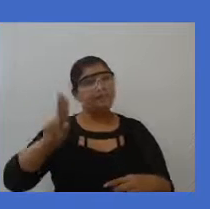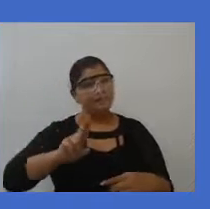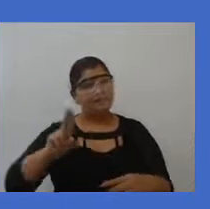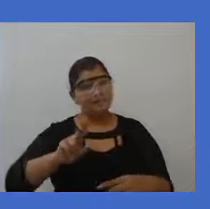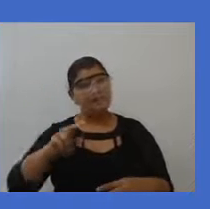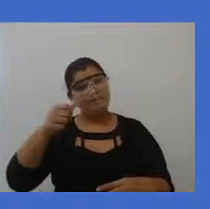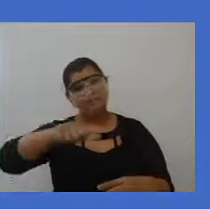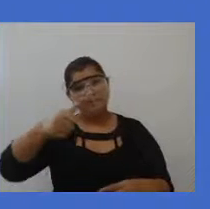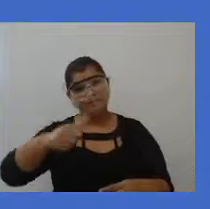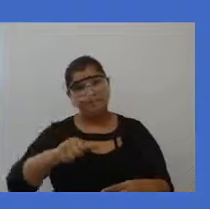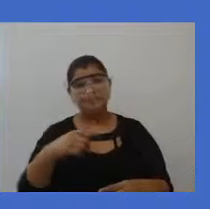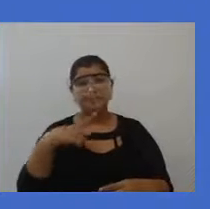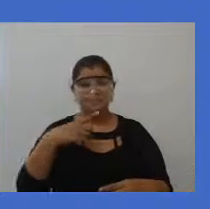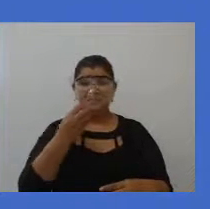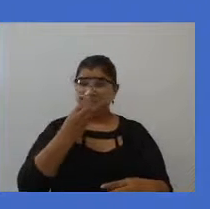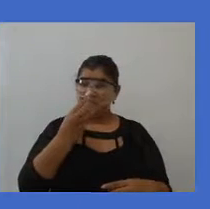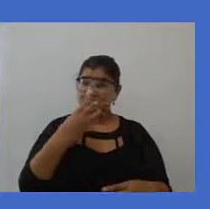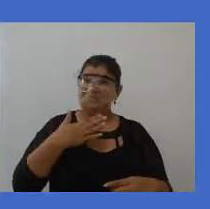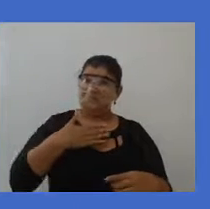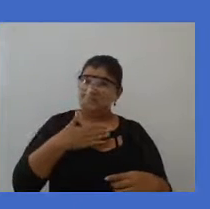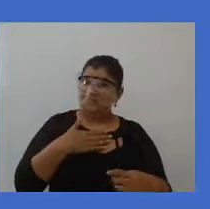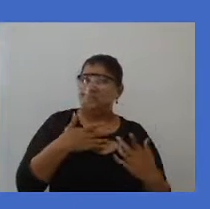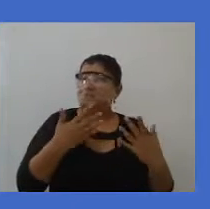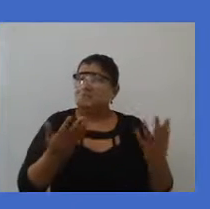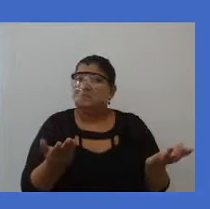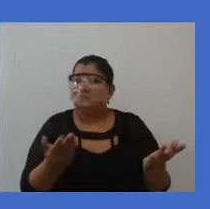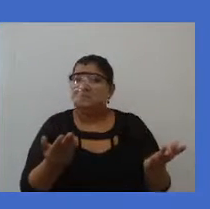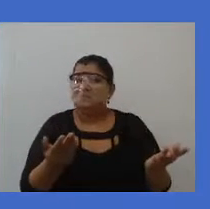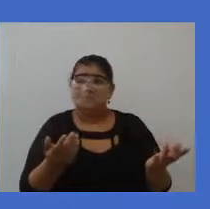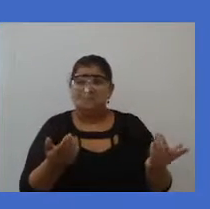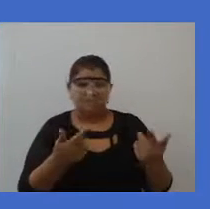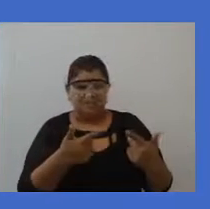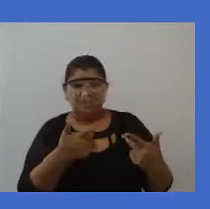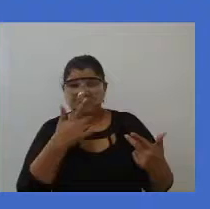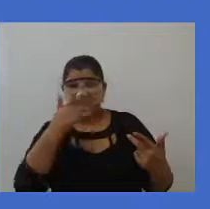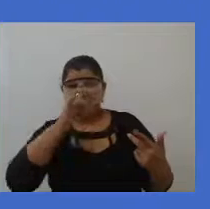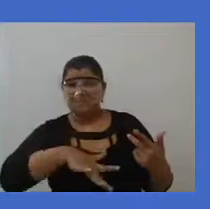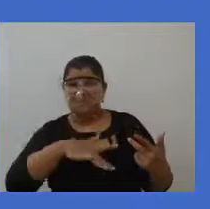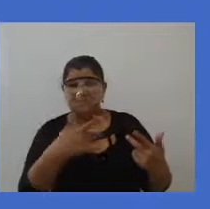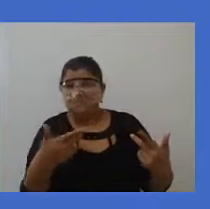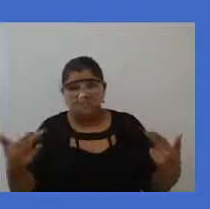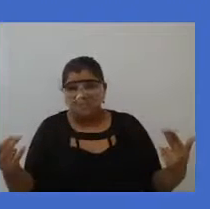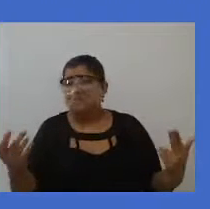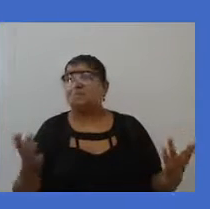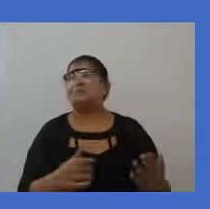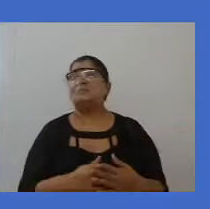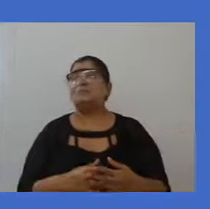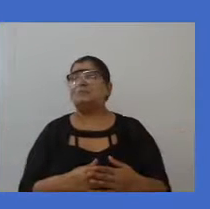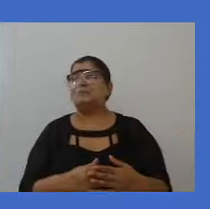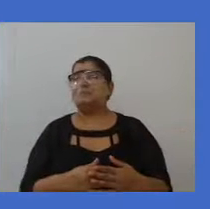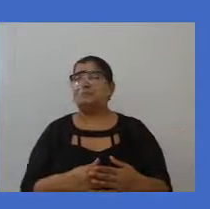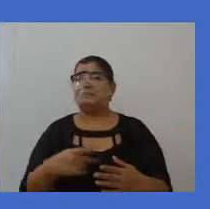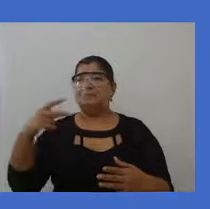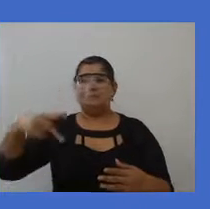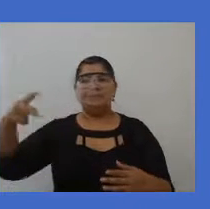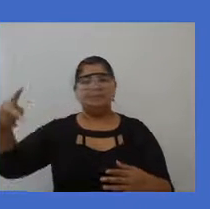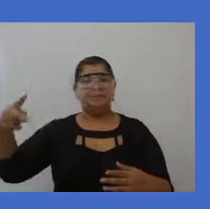utilidade. Será que aquilo tem serventia para alguma coisa? Será que aquilo serve na prática? Muito bem. É